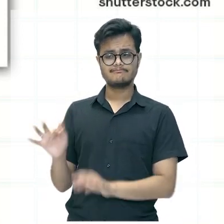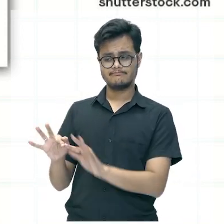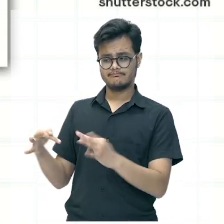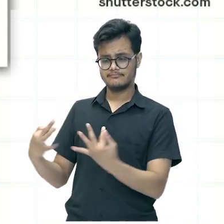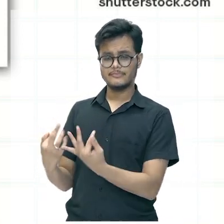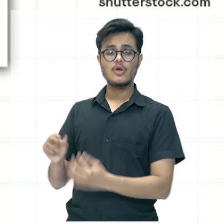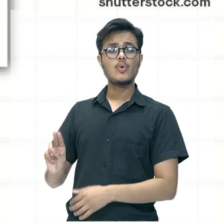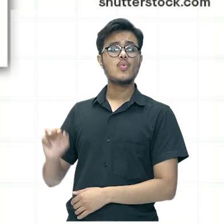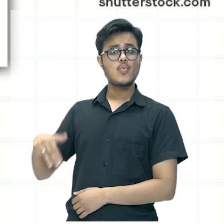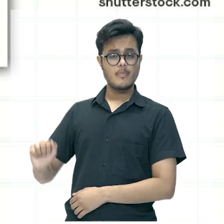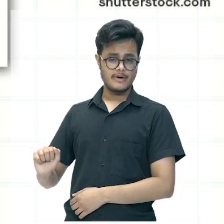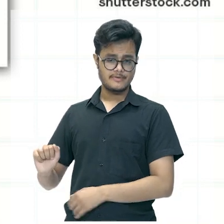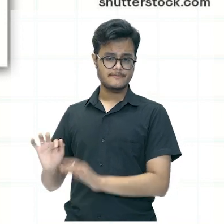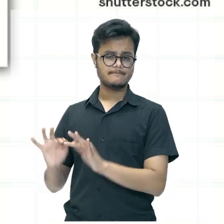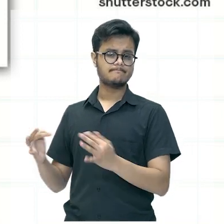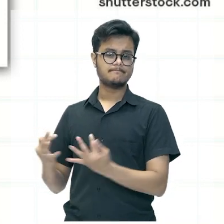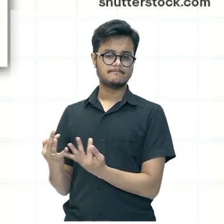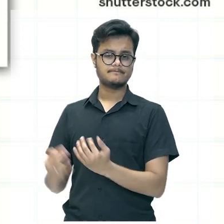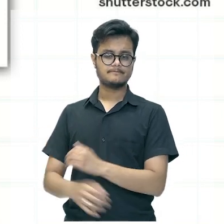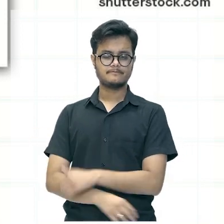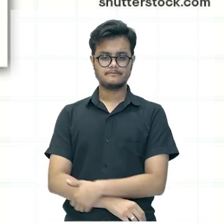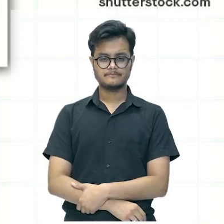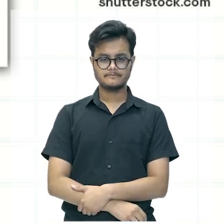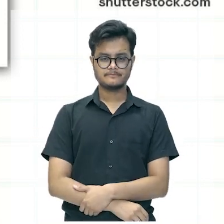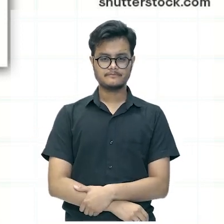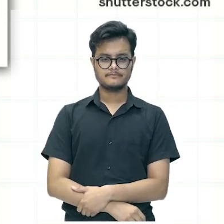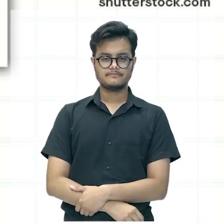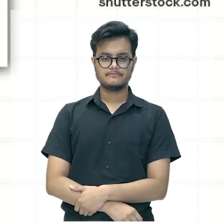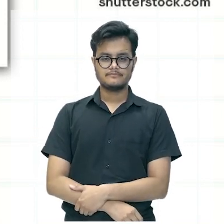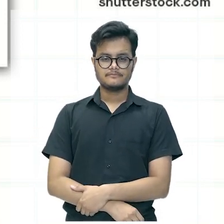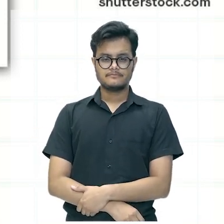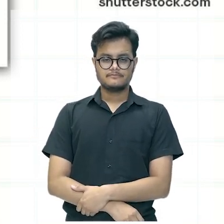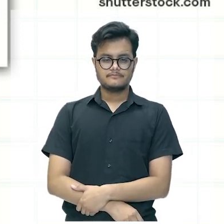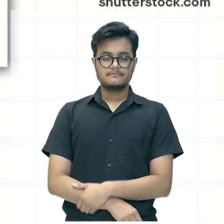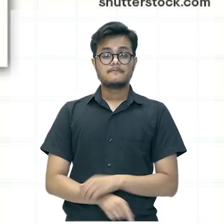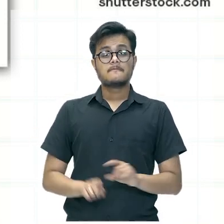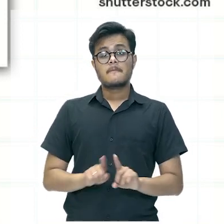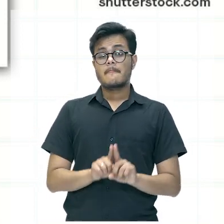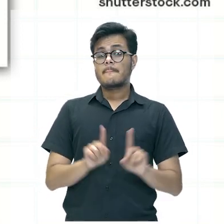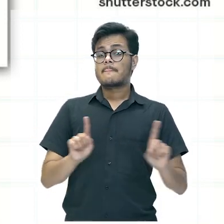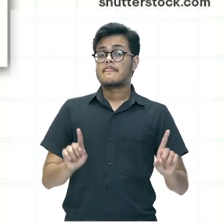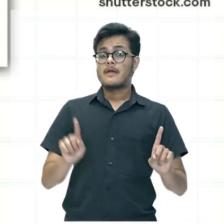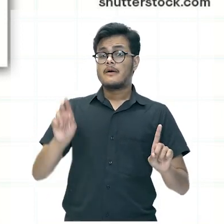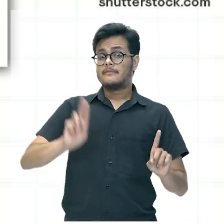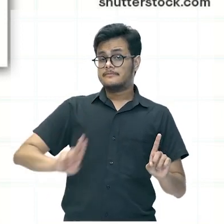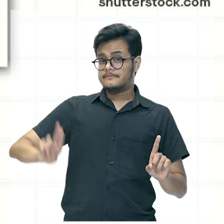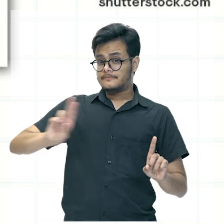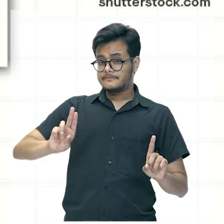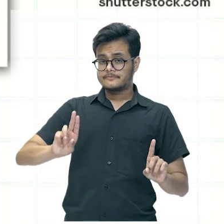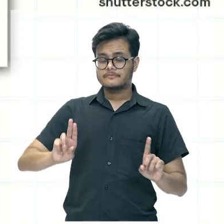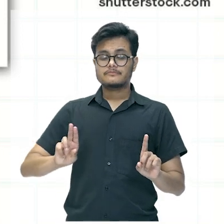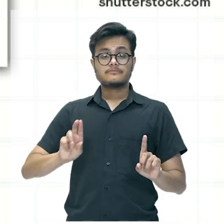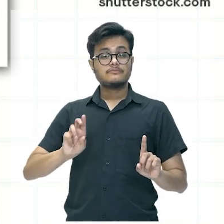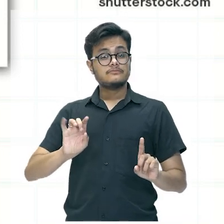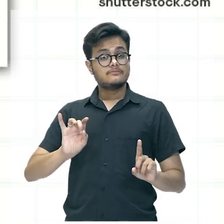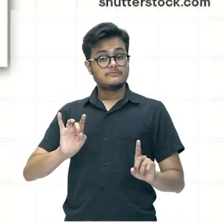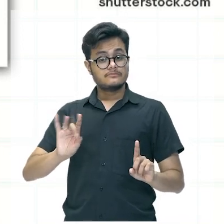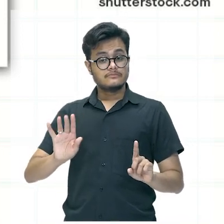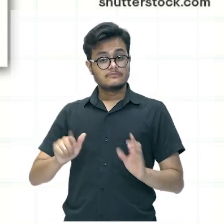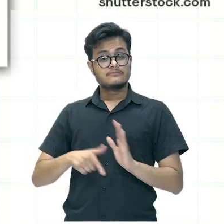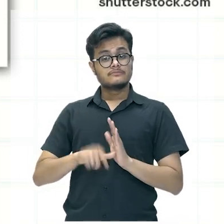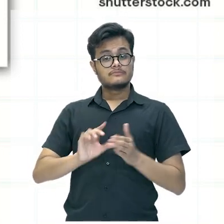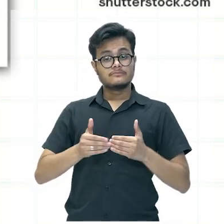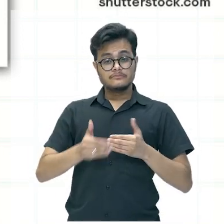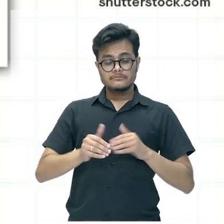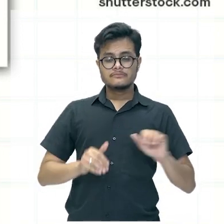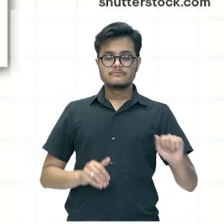só, né? Está aqui na imagem. Agora, eu disse para vocês que ele sempre fica na frente de palavras que começam